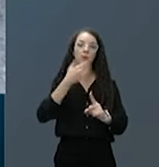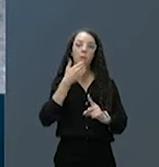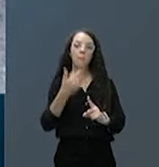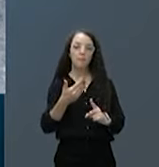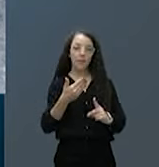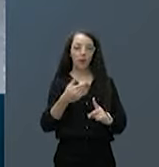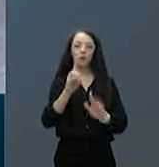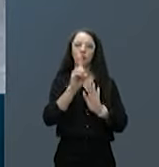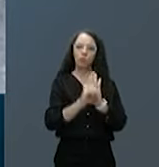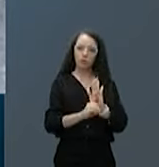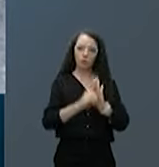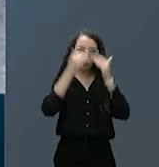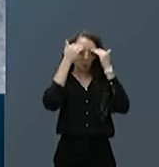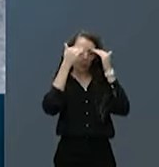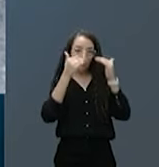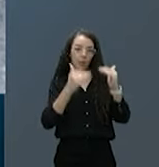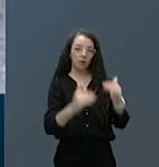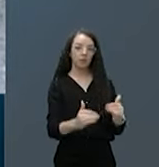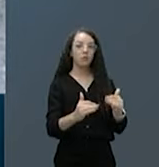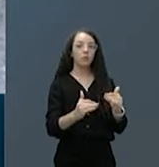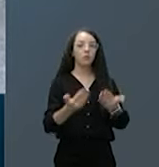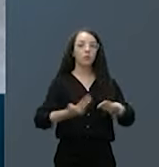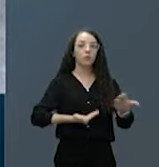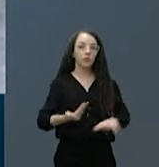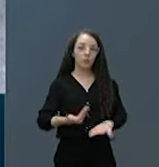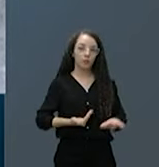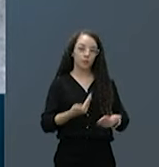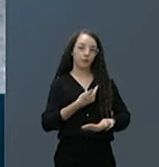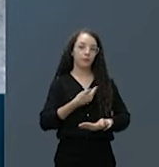próprio movimento, fechou aspas. Por isso,